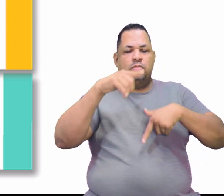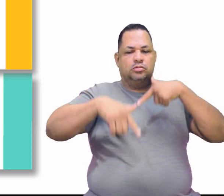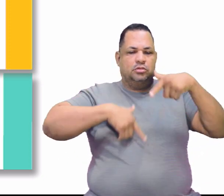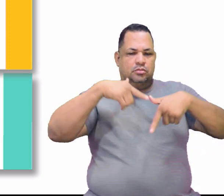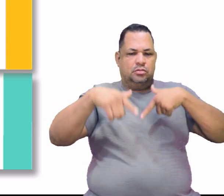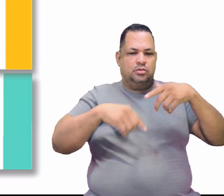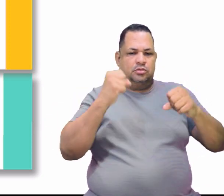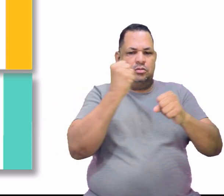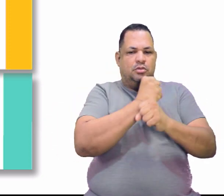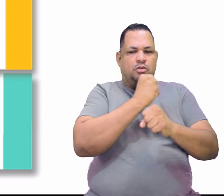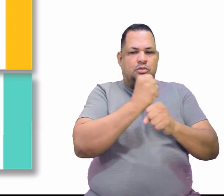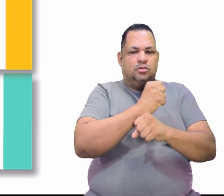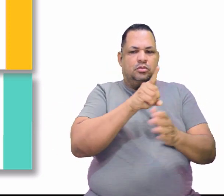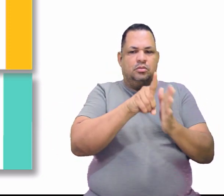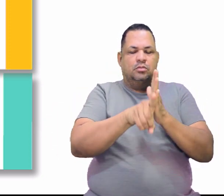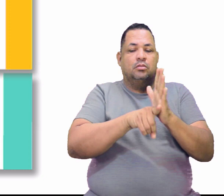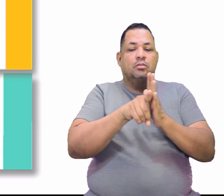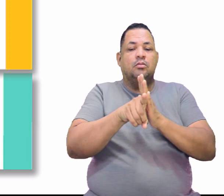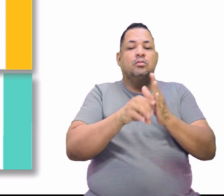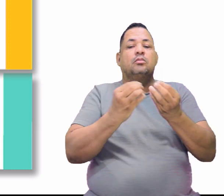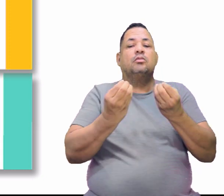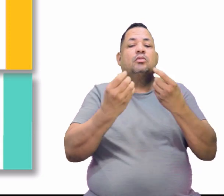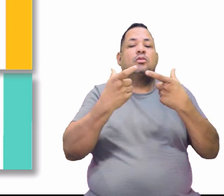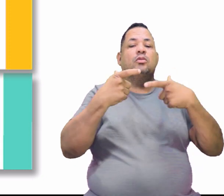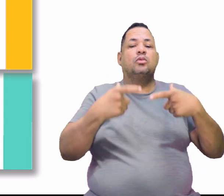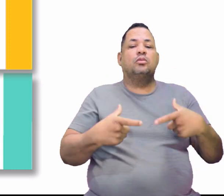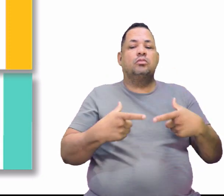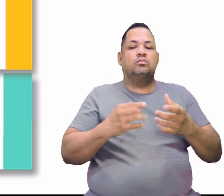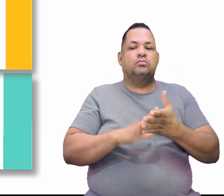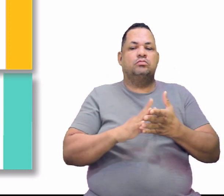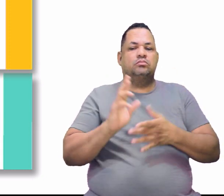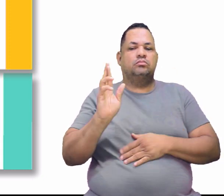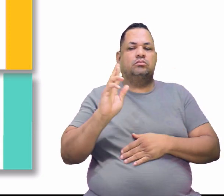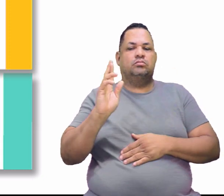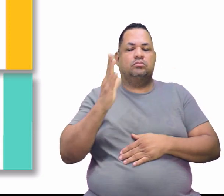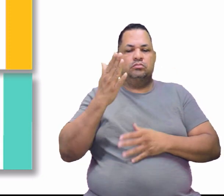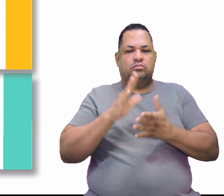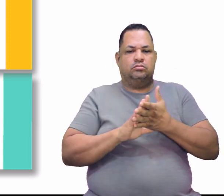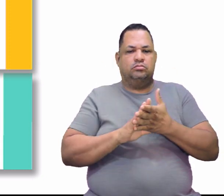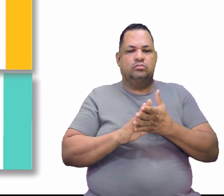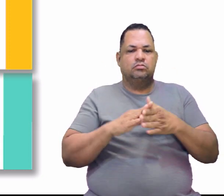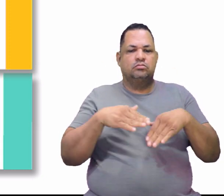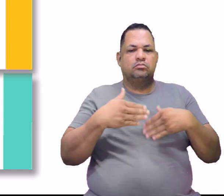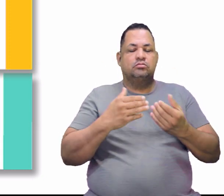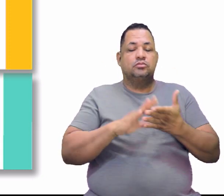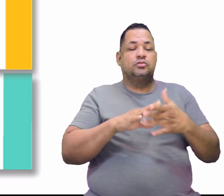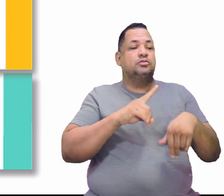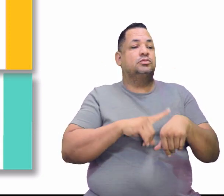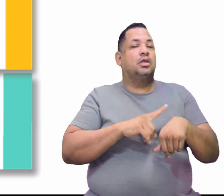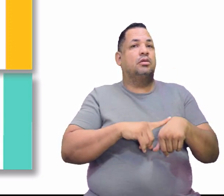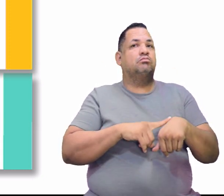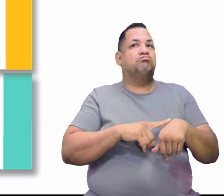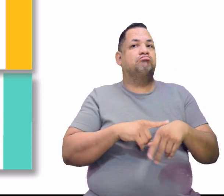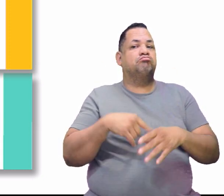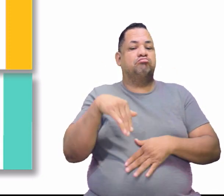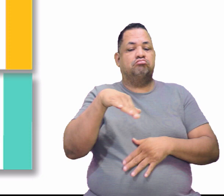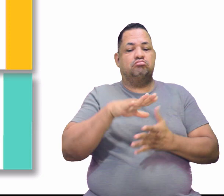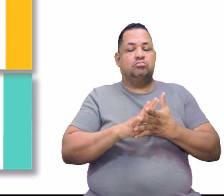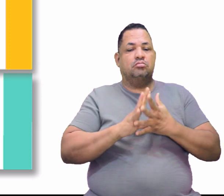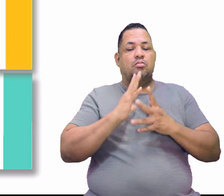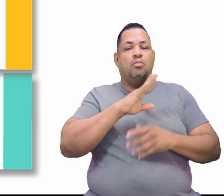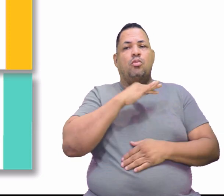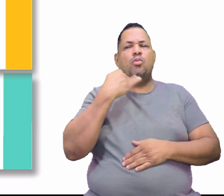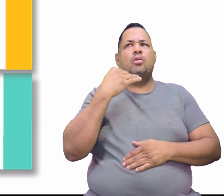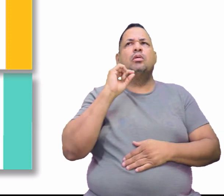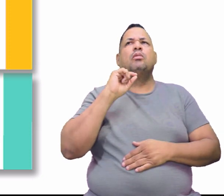ferrovia. De onde vieram? Quem são essas pessoas? Quanto tempo que passaram? Morreram